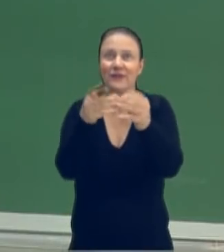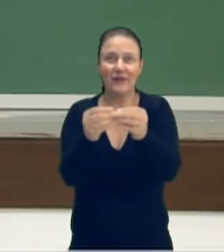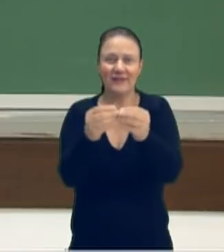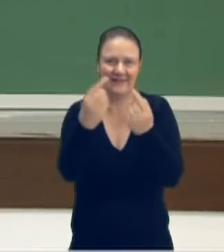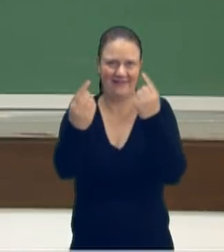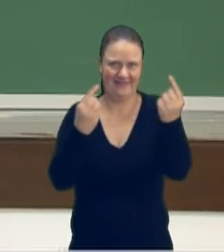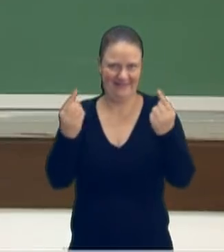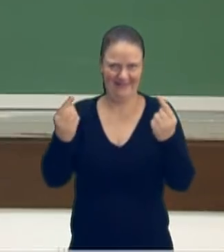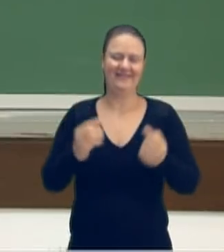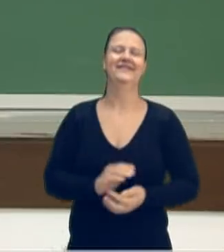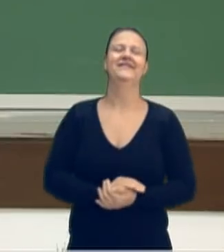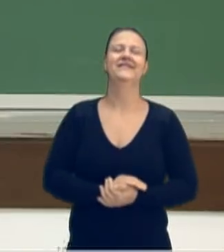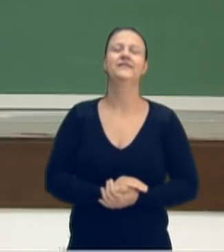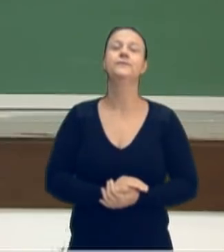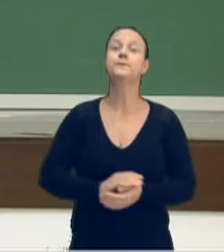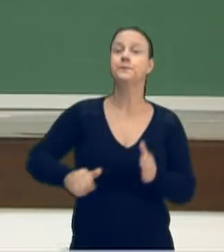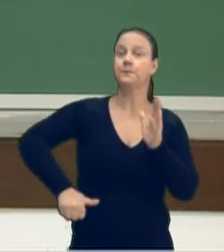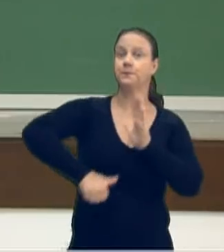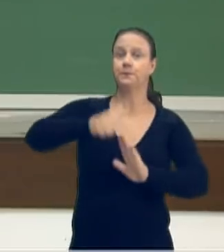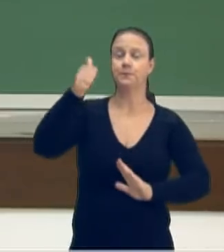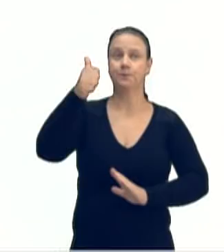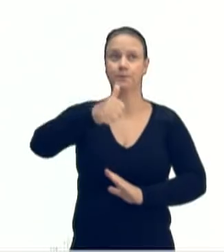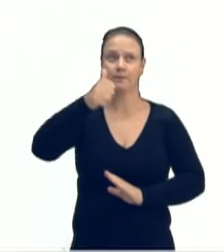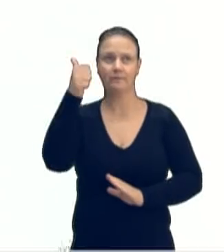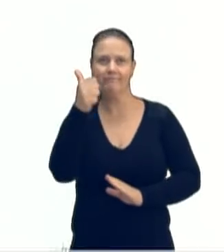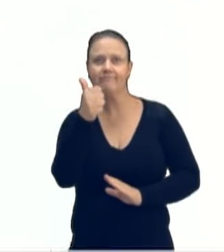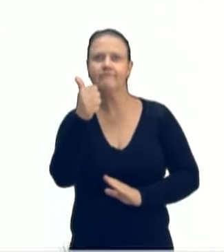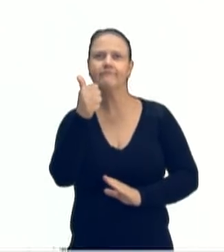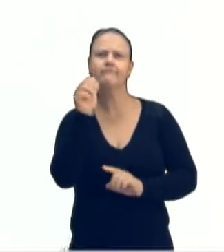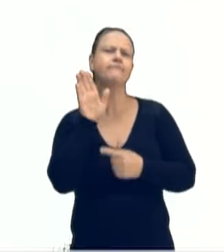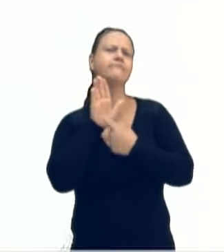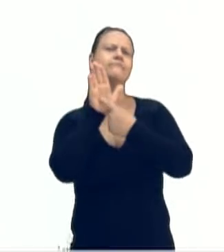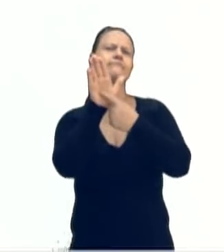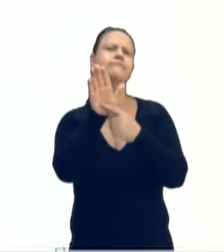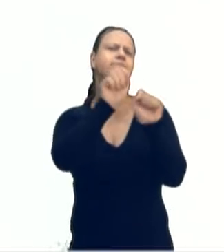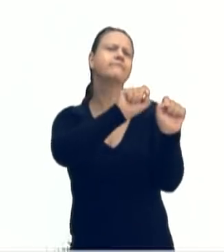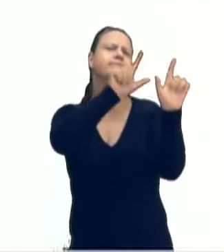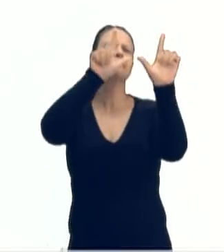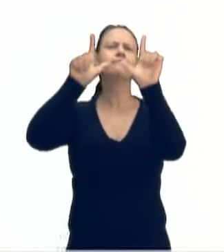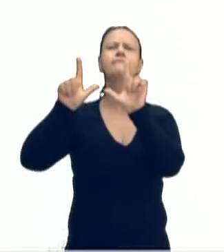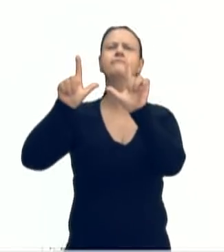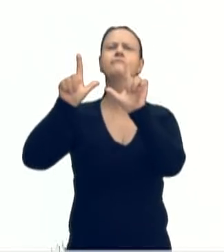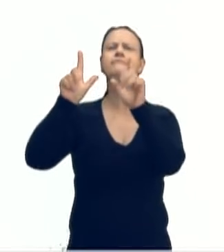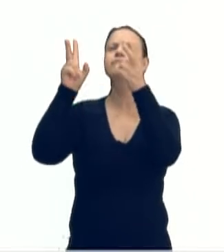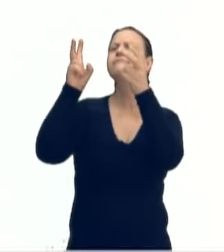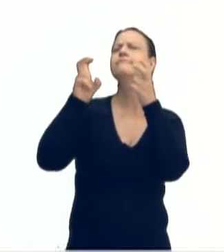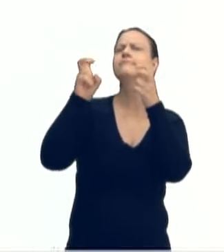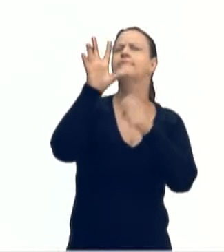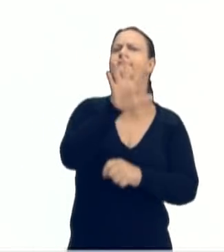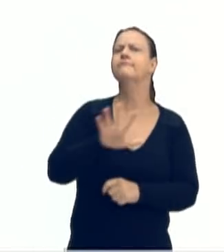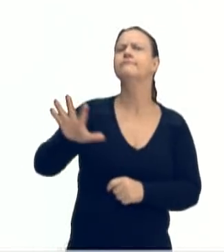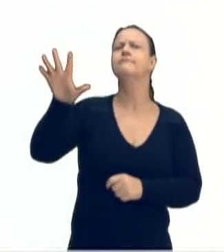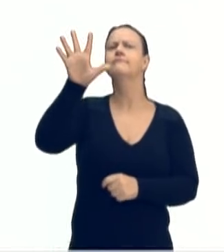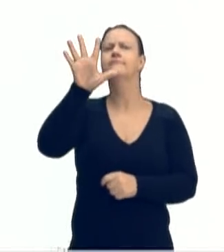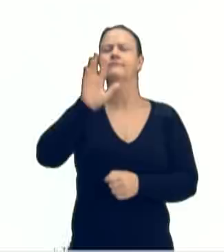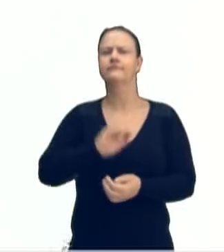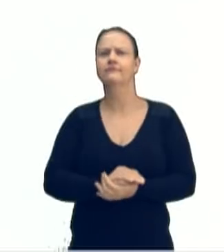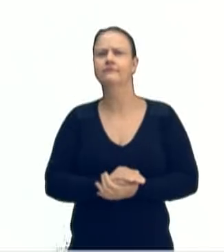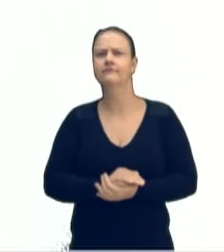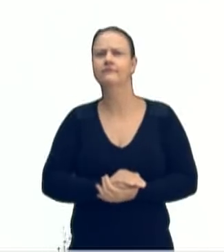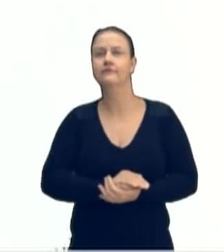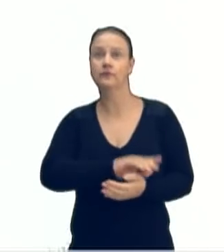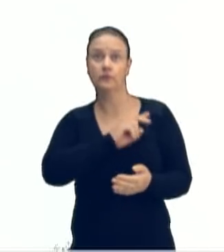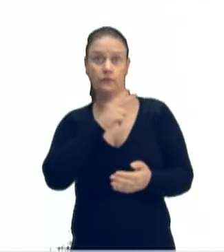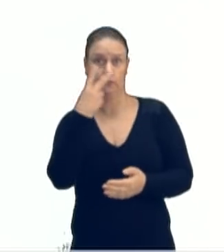lá. Primeiro, nossa primeira slide está mostrando, então, essa imagem e está fazendo